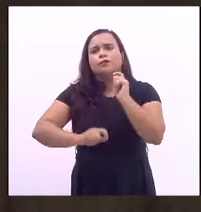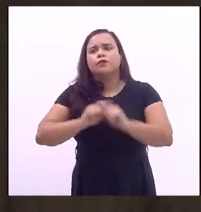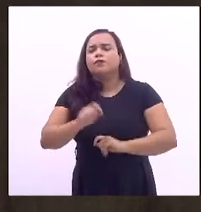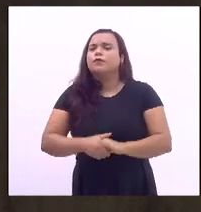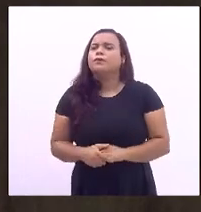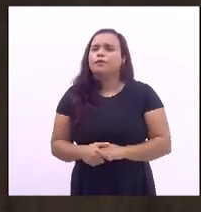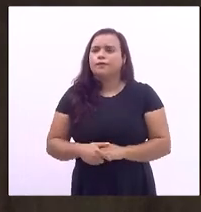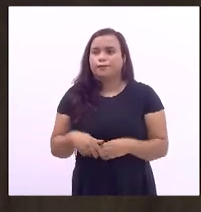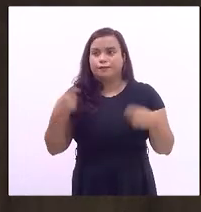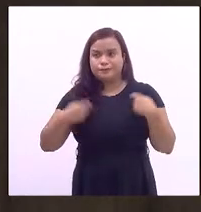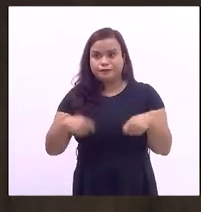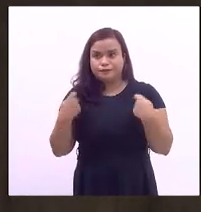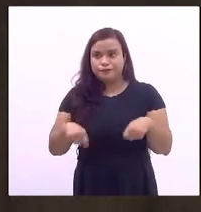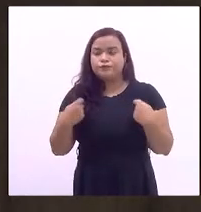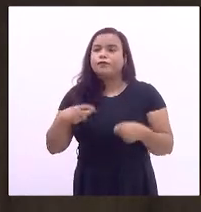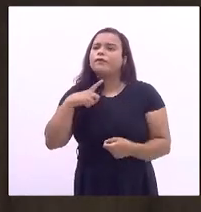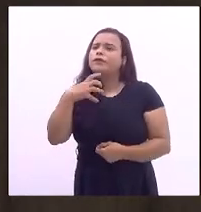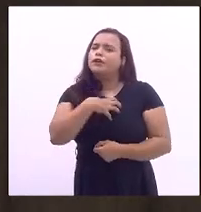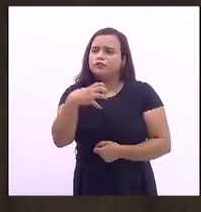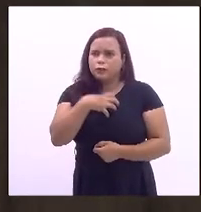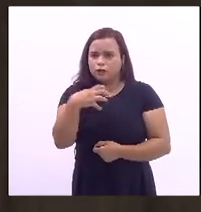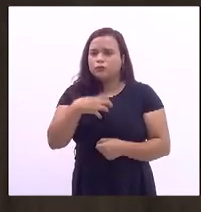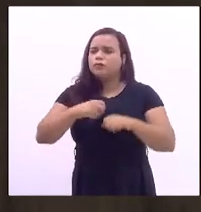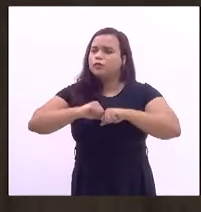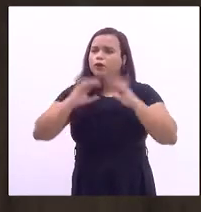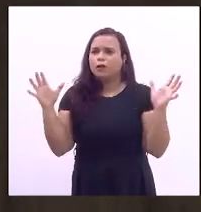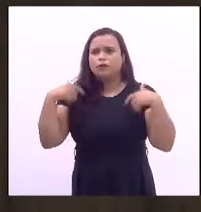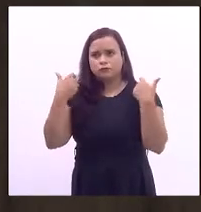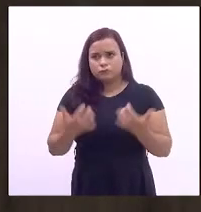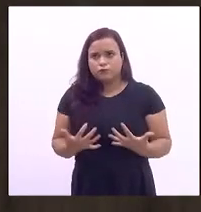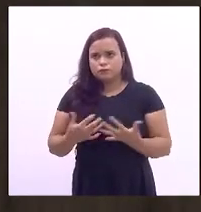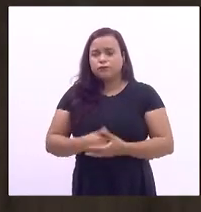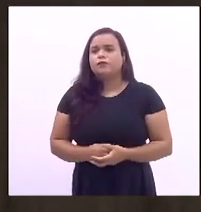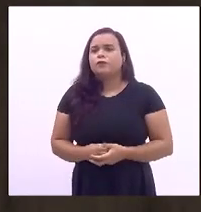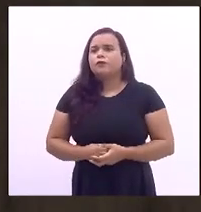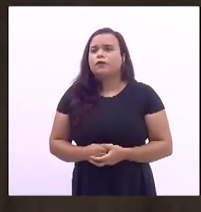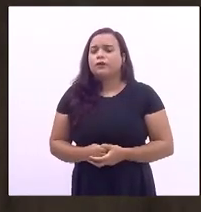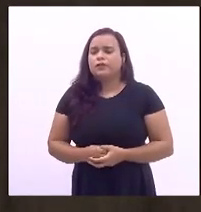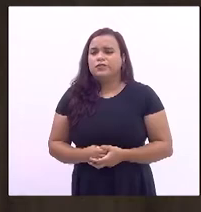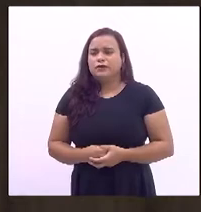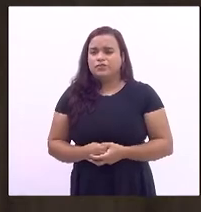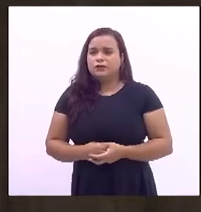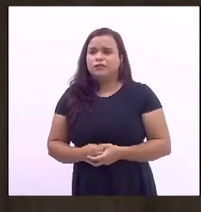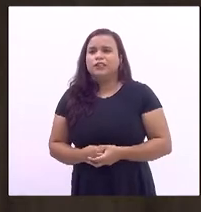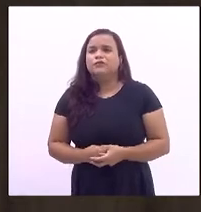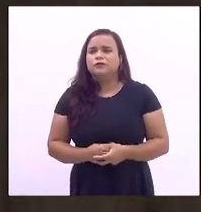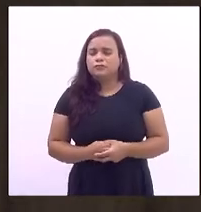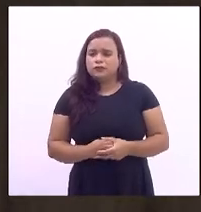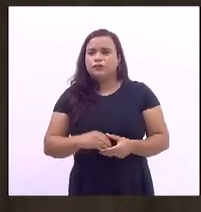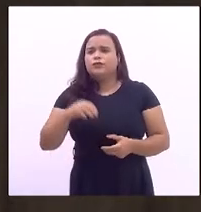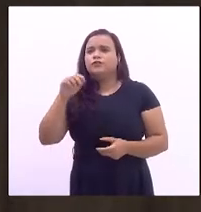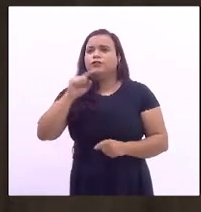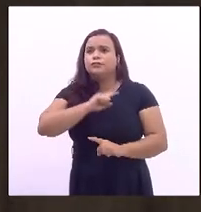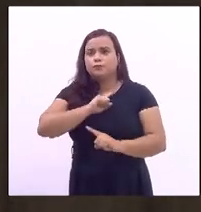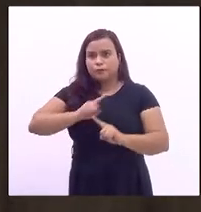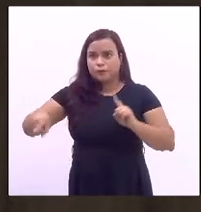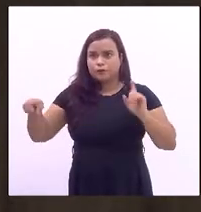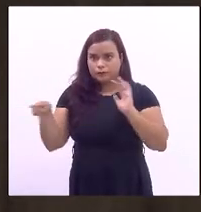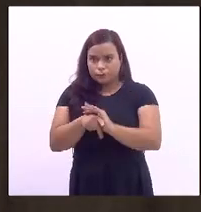devia ter uma forma bastante Clara de proibição que